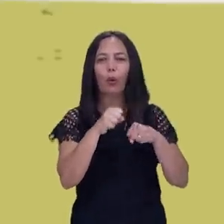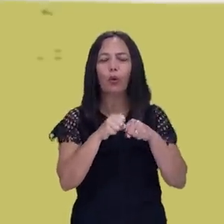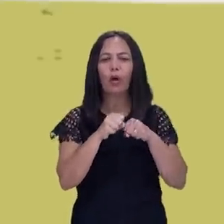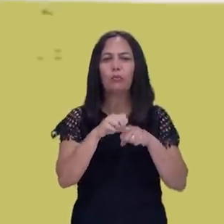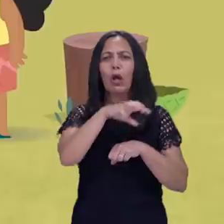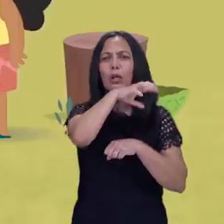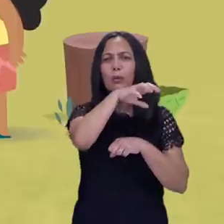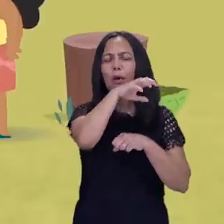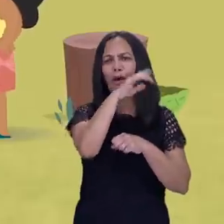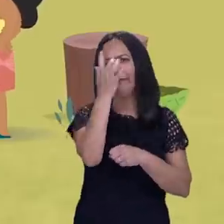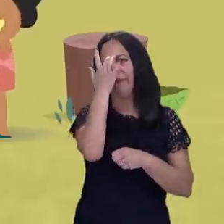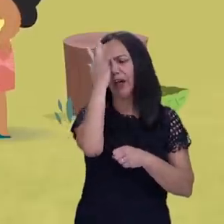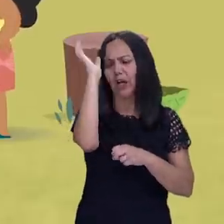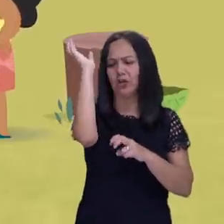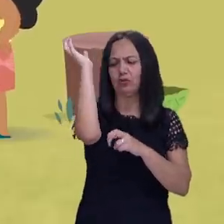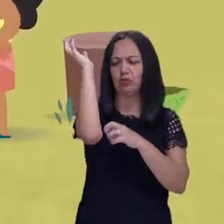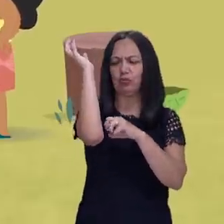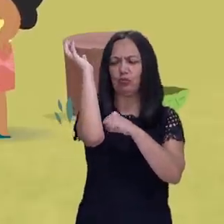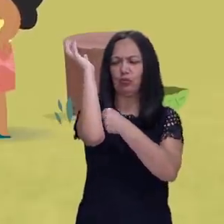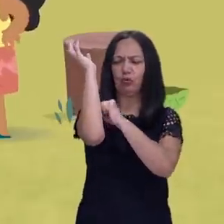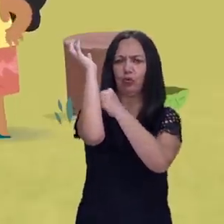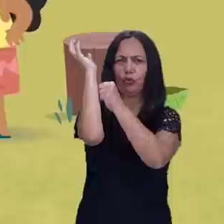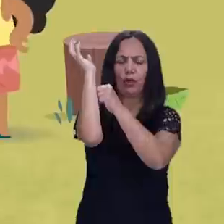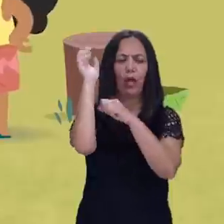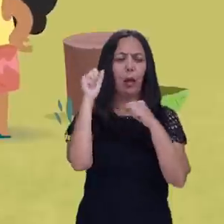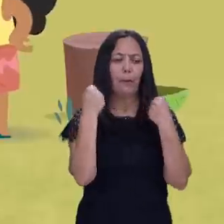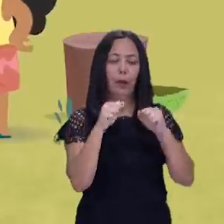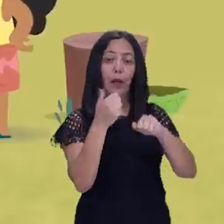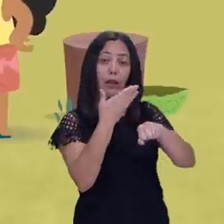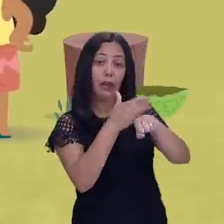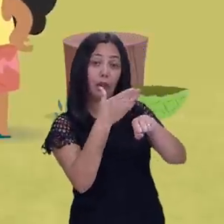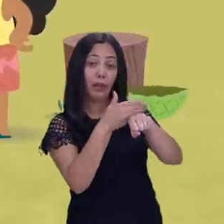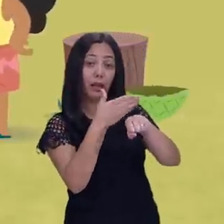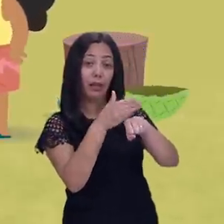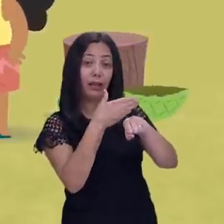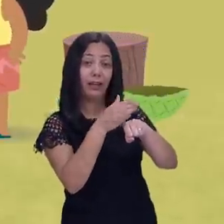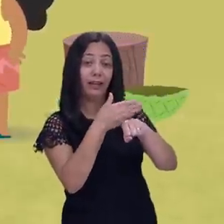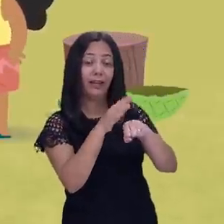Furão é fácil. Precisa treinar muito.